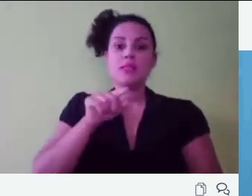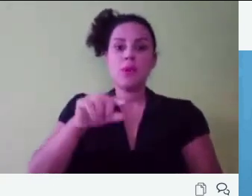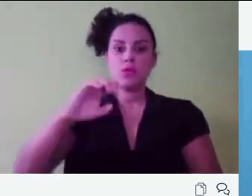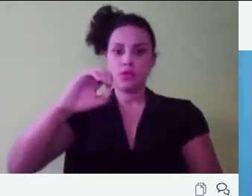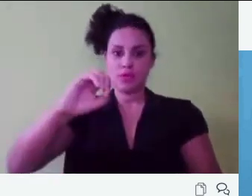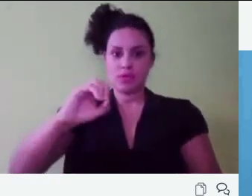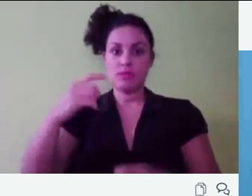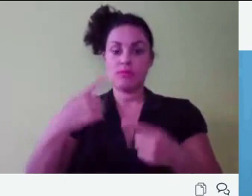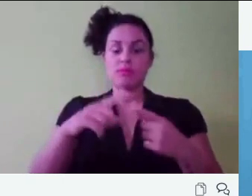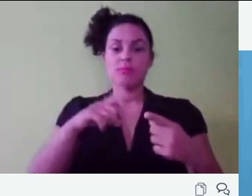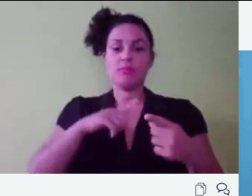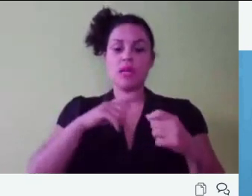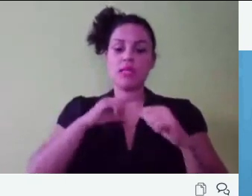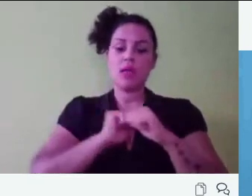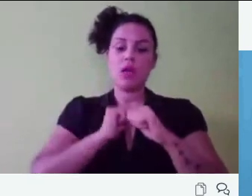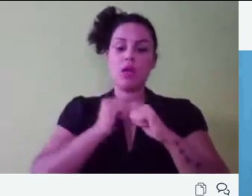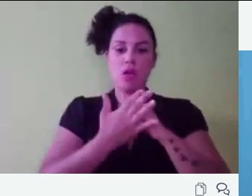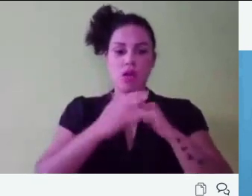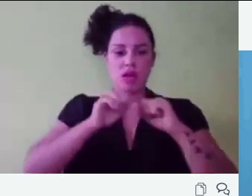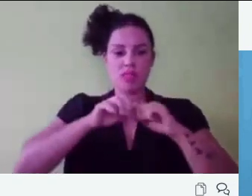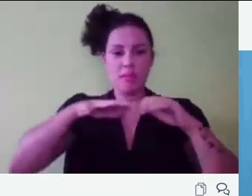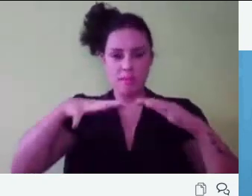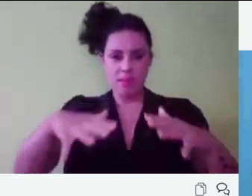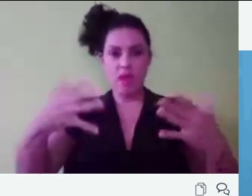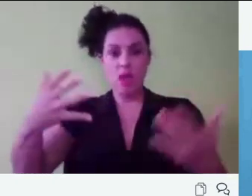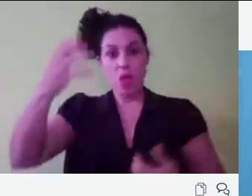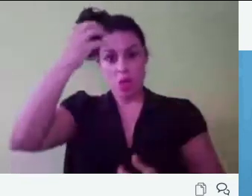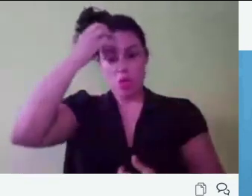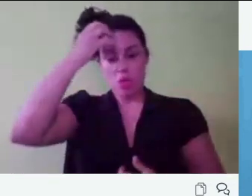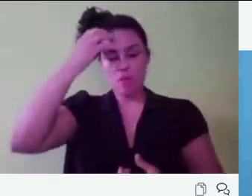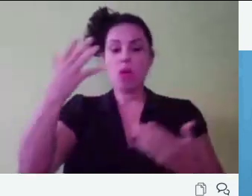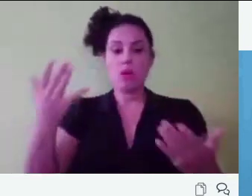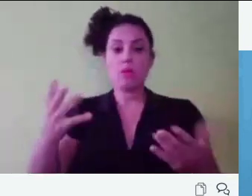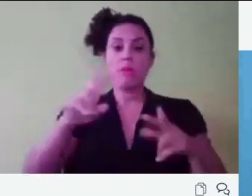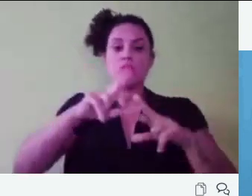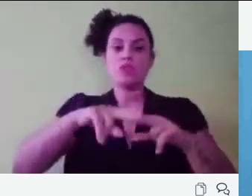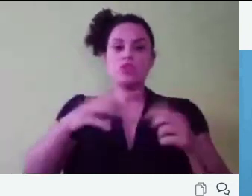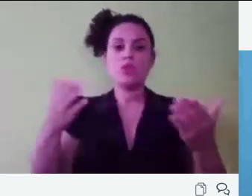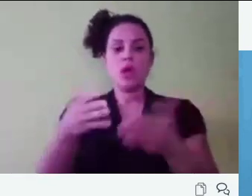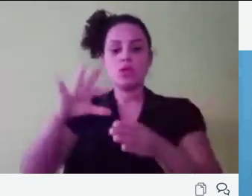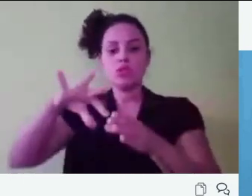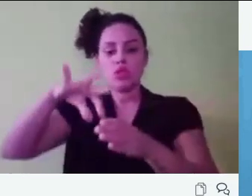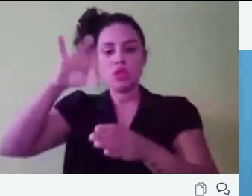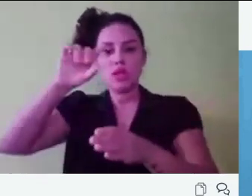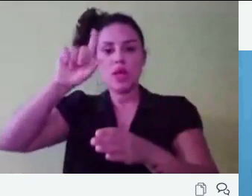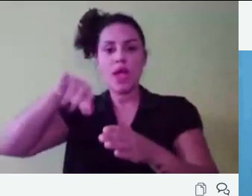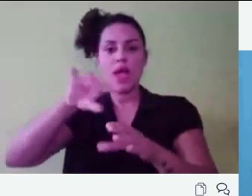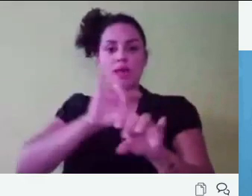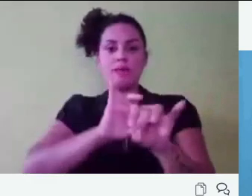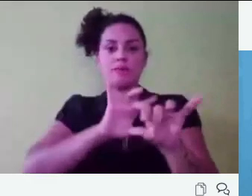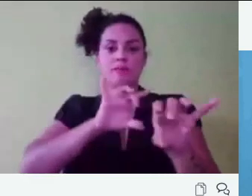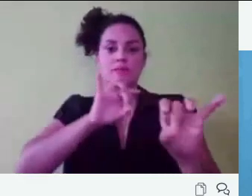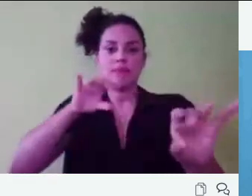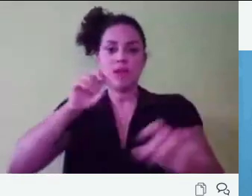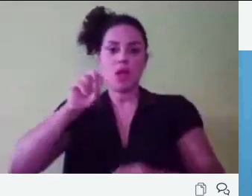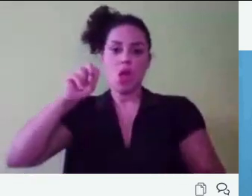pelo novo coronavírus, o sorteio poderá ser realizado de forma online, sendo gravado